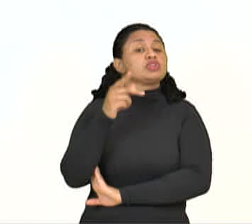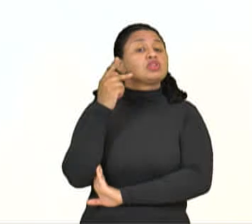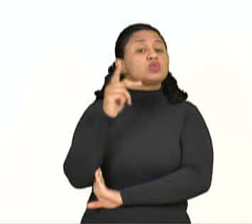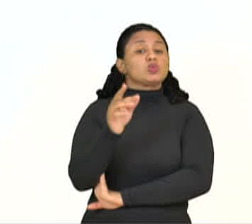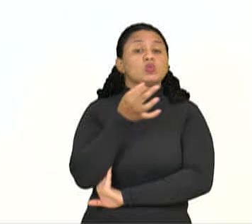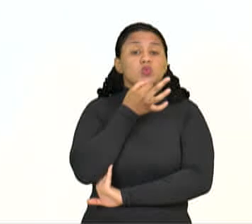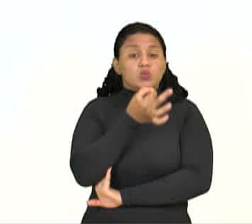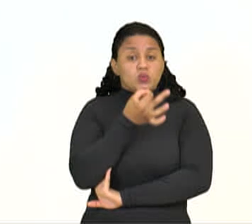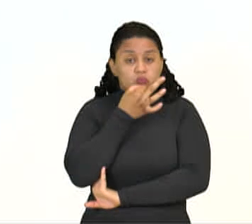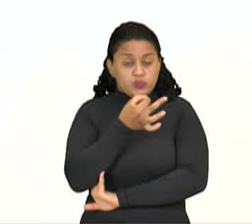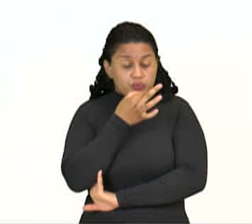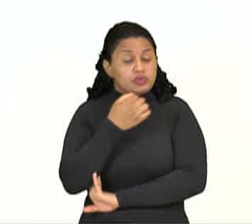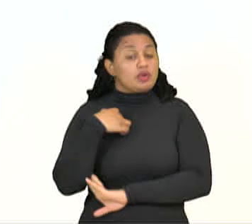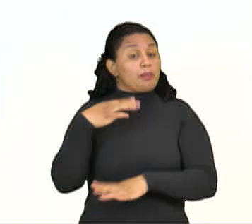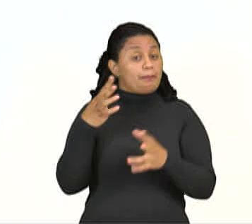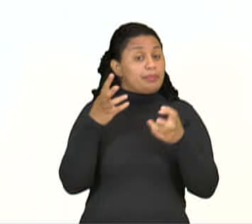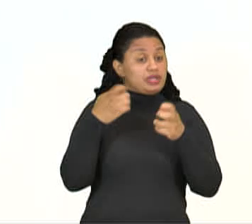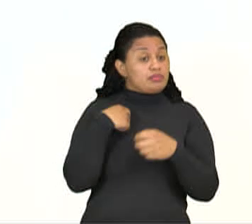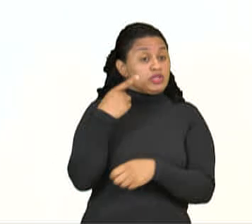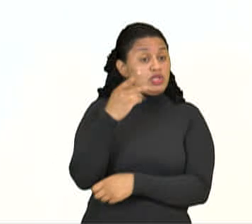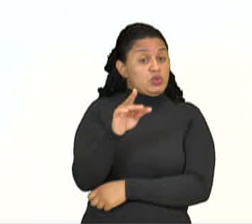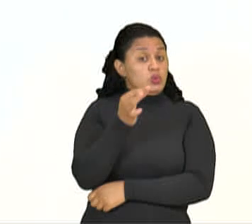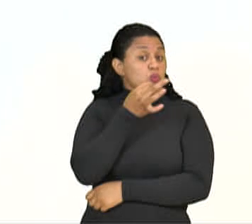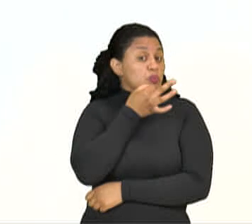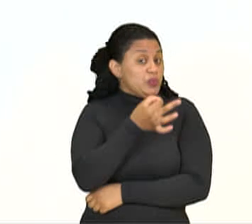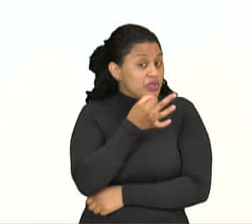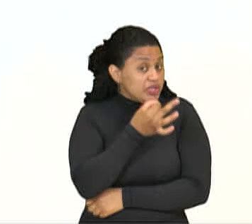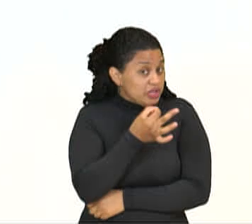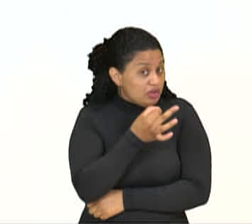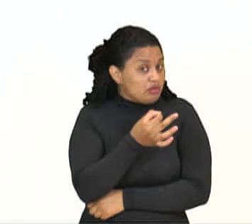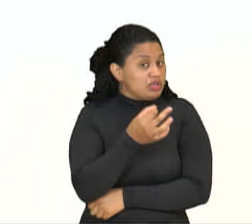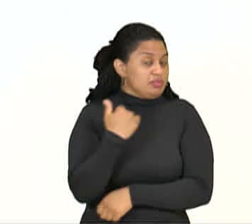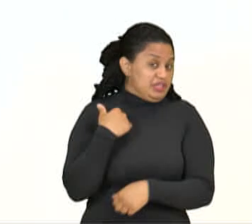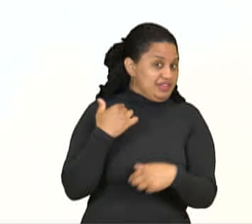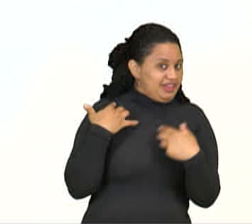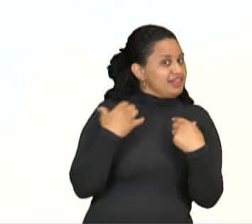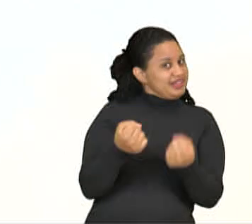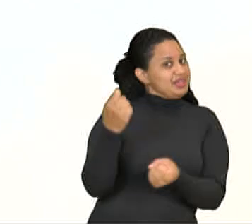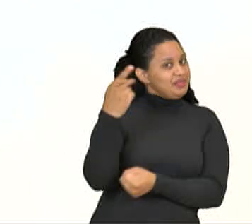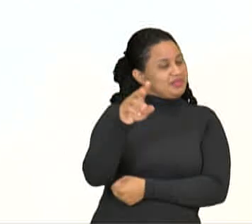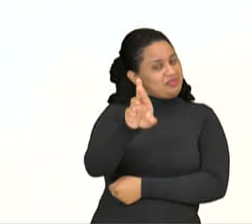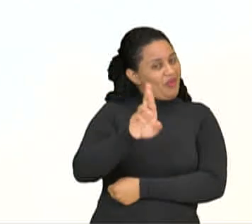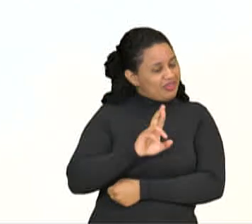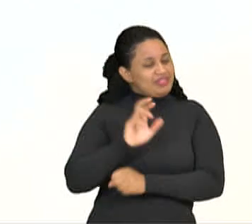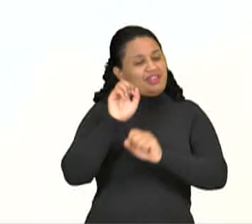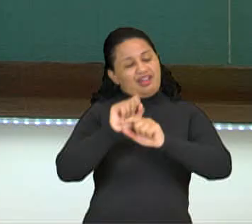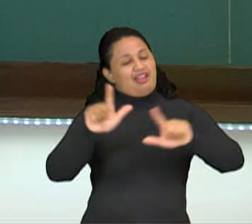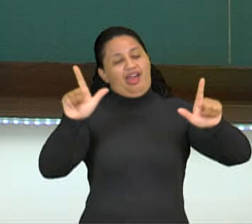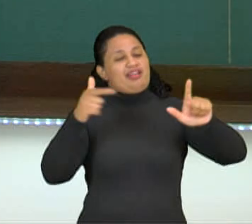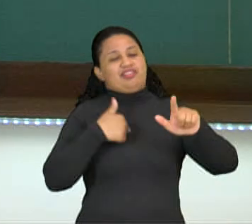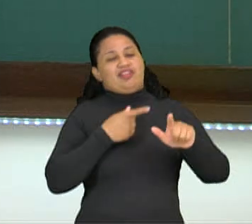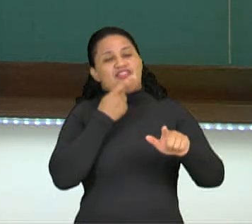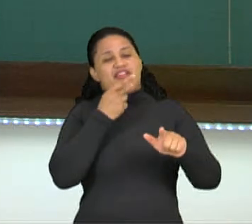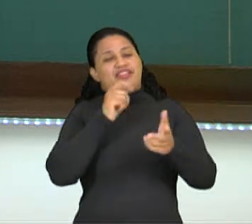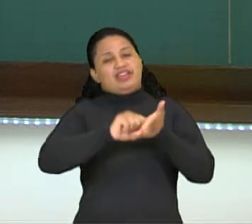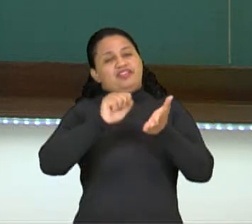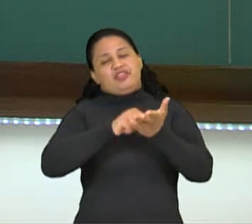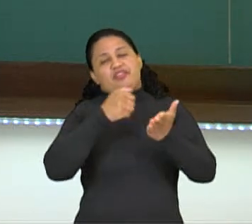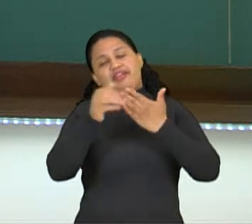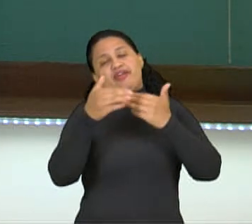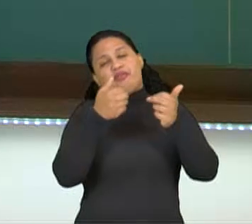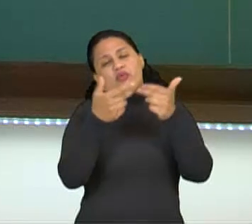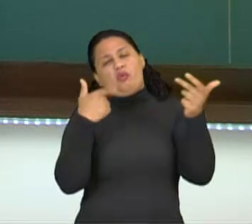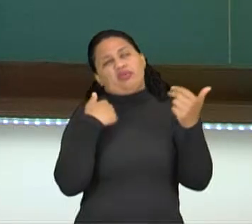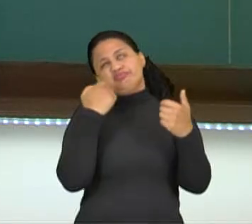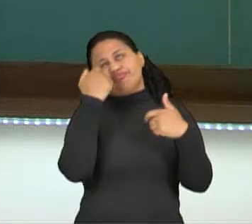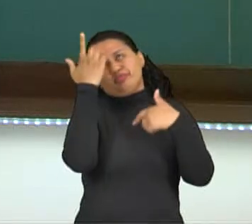sua opinião, então veja, na sua opinião, agora a professora tem que aceitar a tua resposta. É claro que você não vai poder falar sobre um assunto que nós